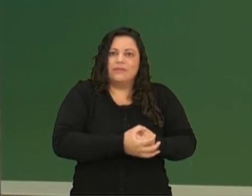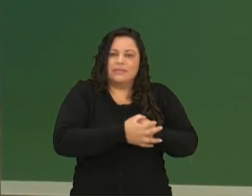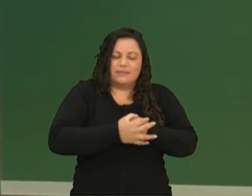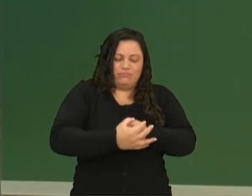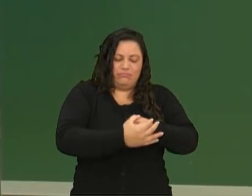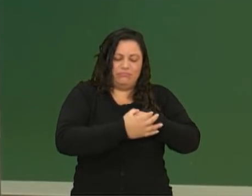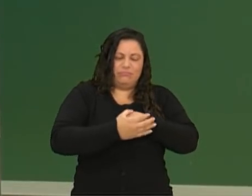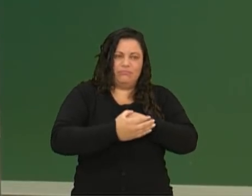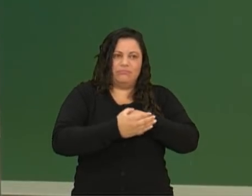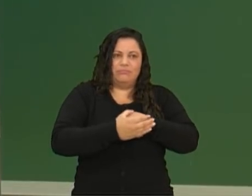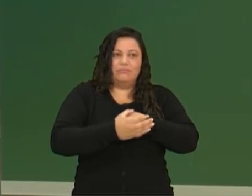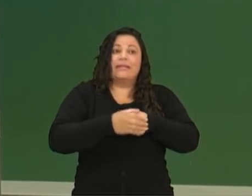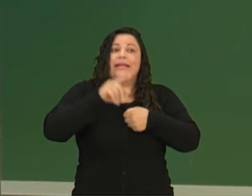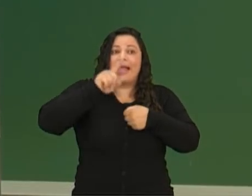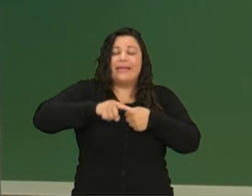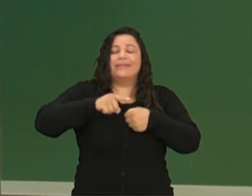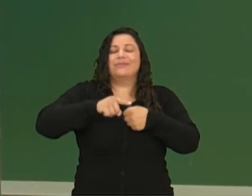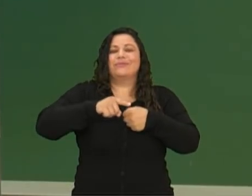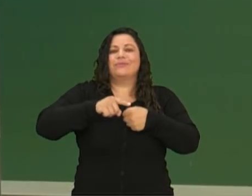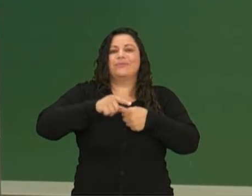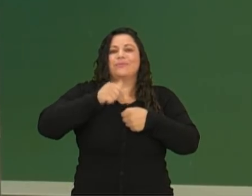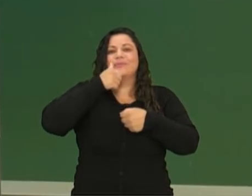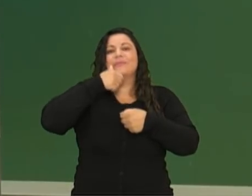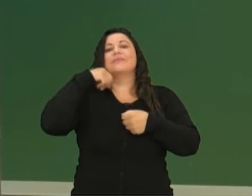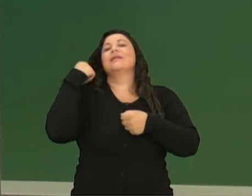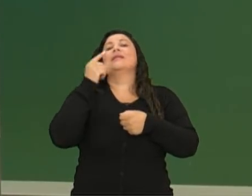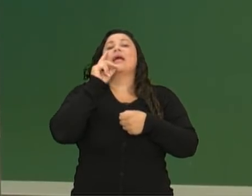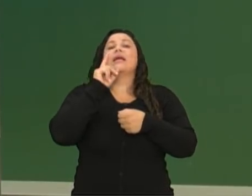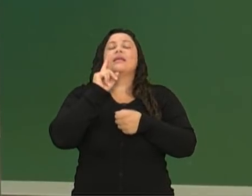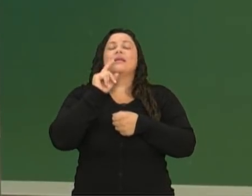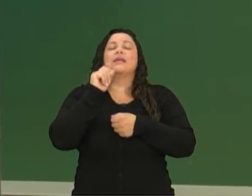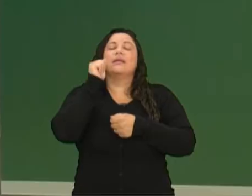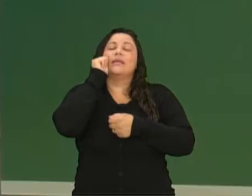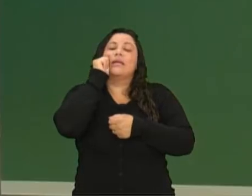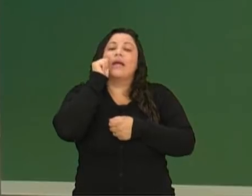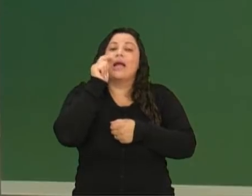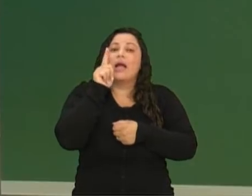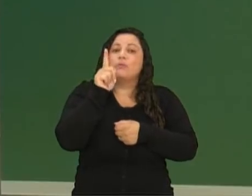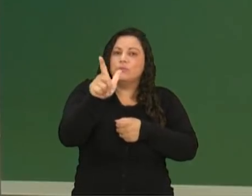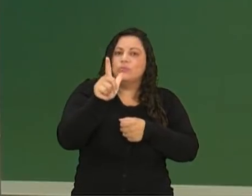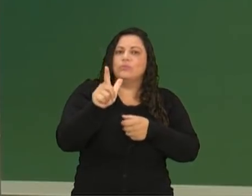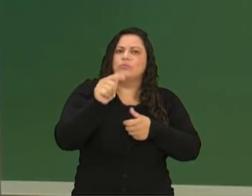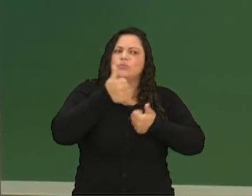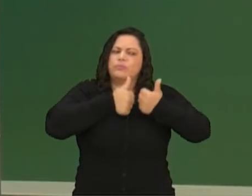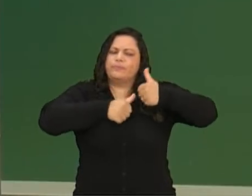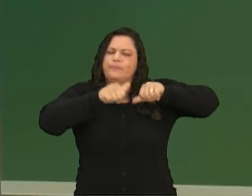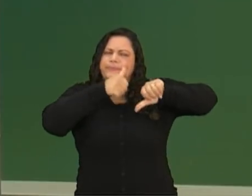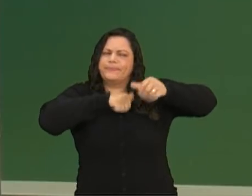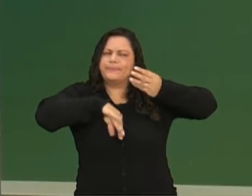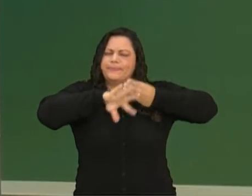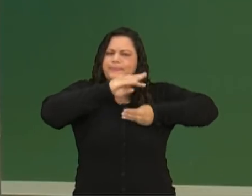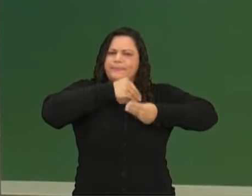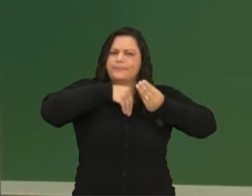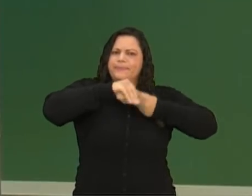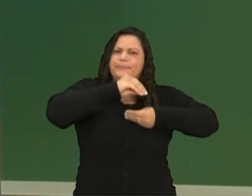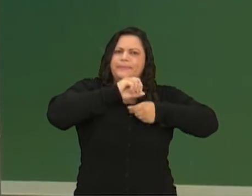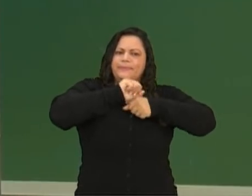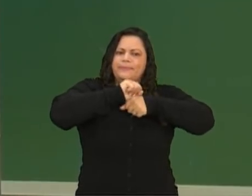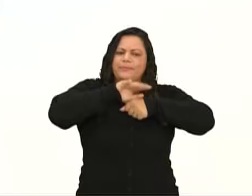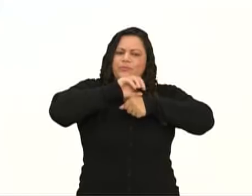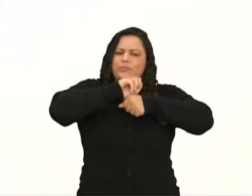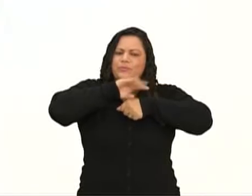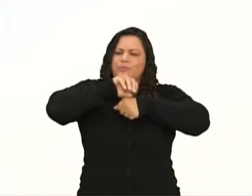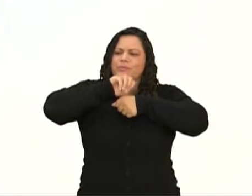E aí que essas bolinhas em azul representam substâncias químicas que eles vão soltar, ajudando